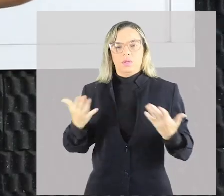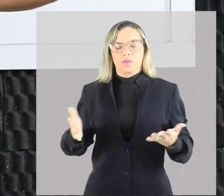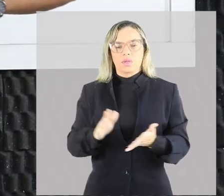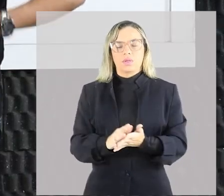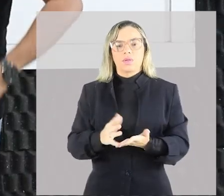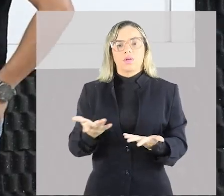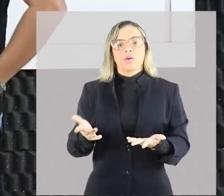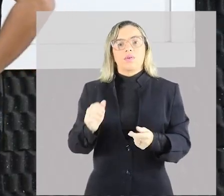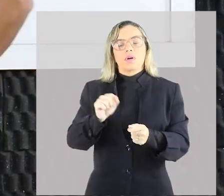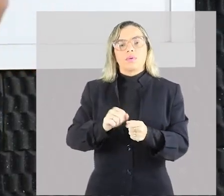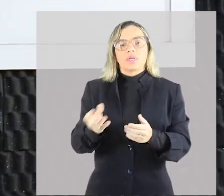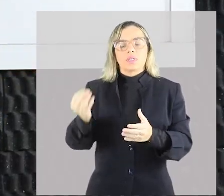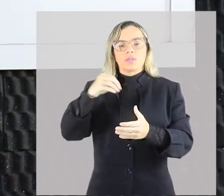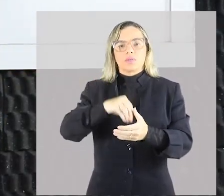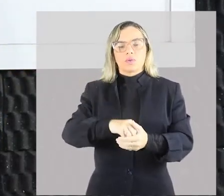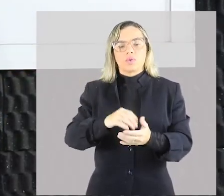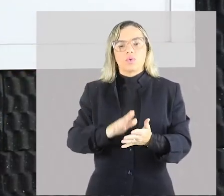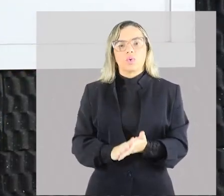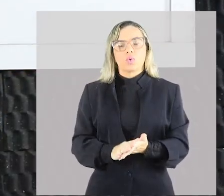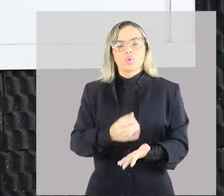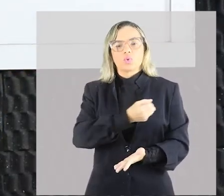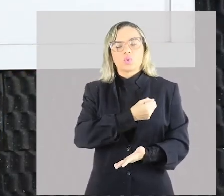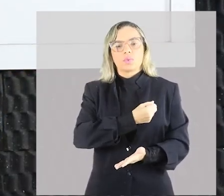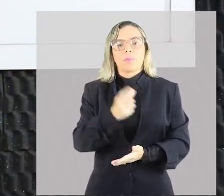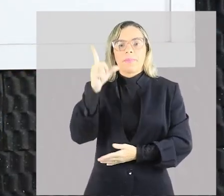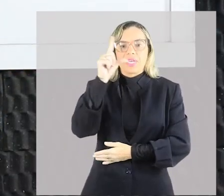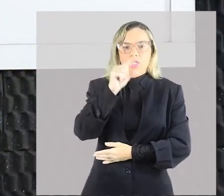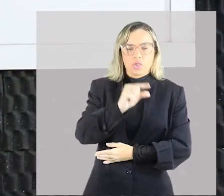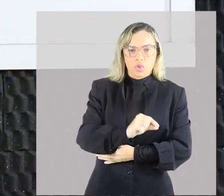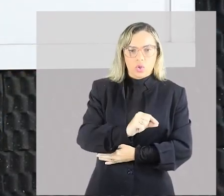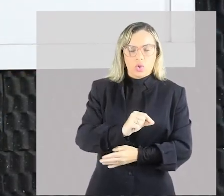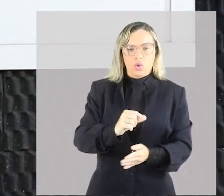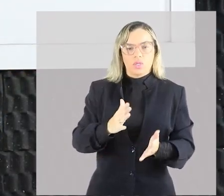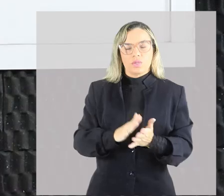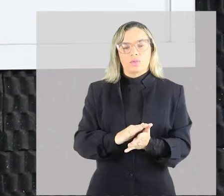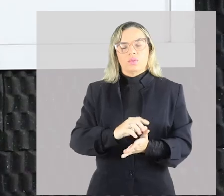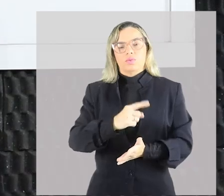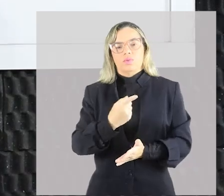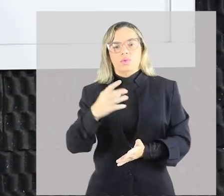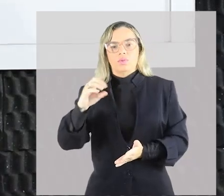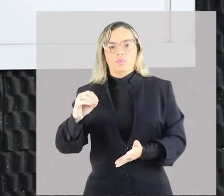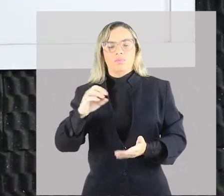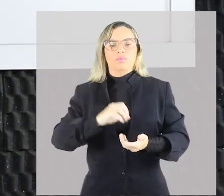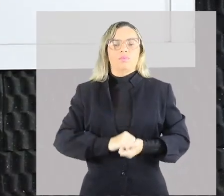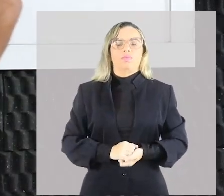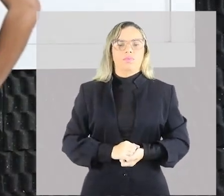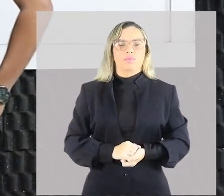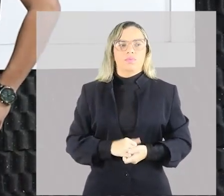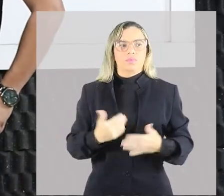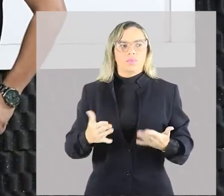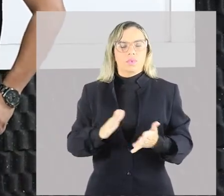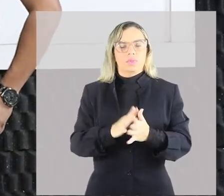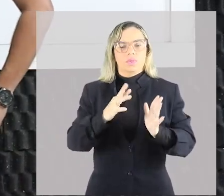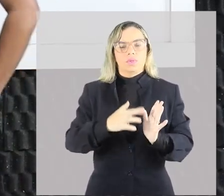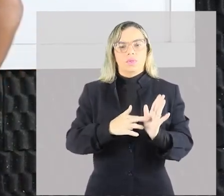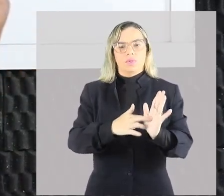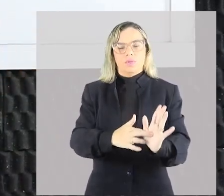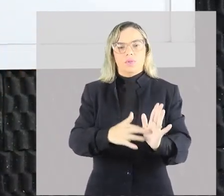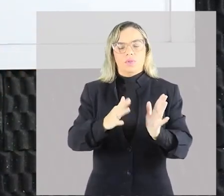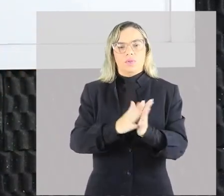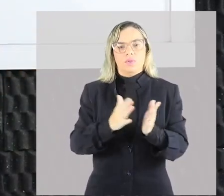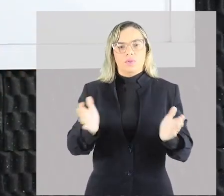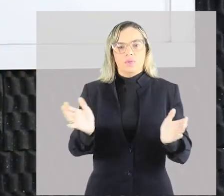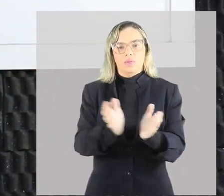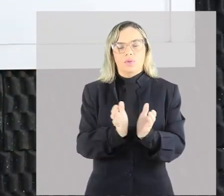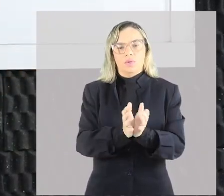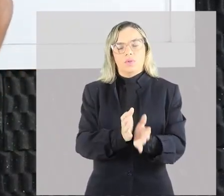10. Tá? Então, essa aqui é uma forma de você representar também um conjunto, né? Principalmente os